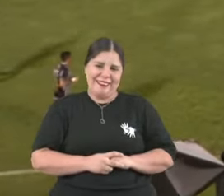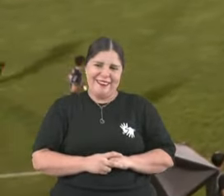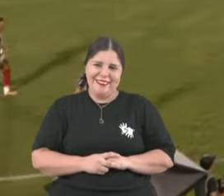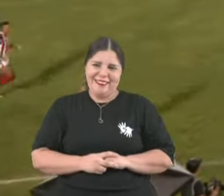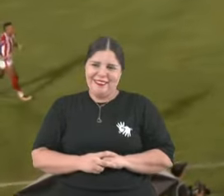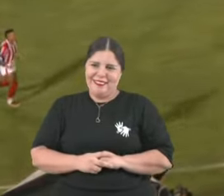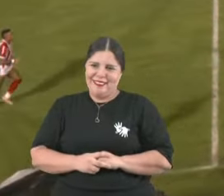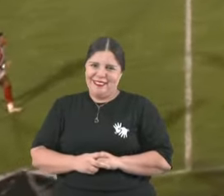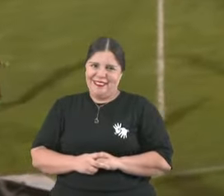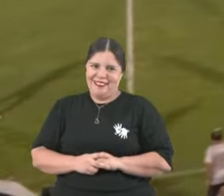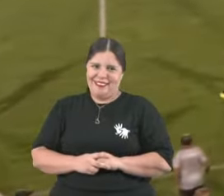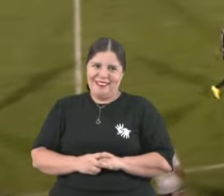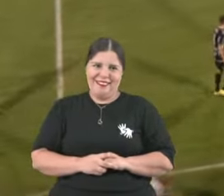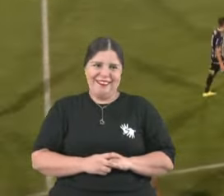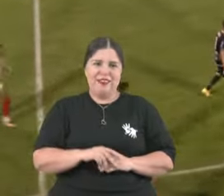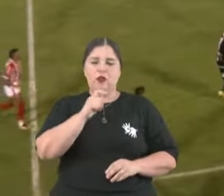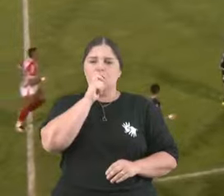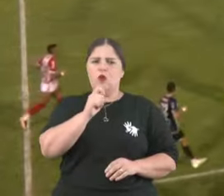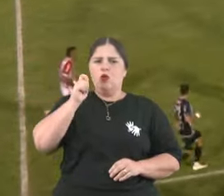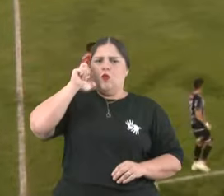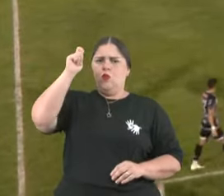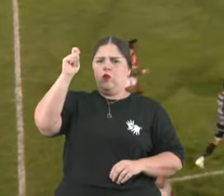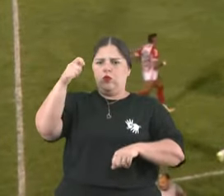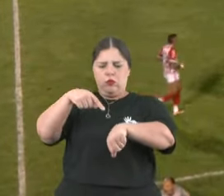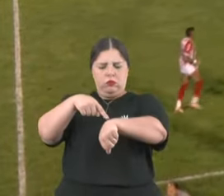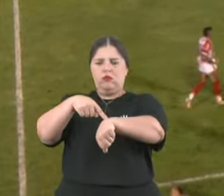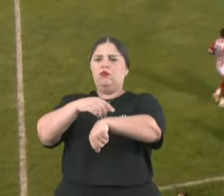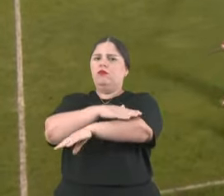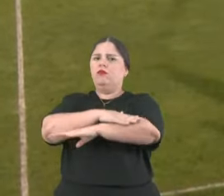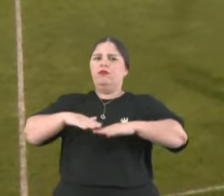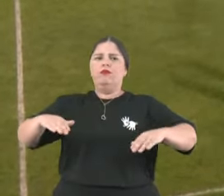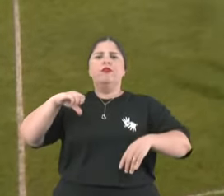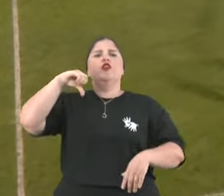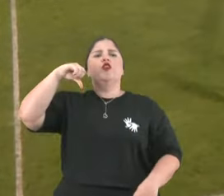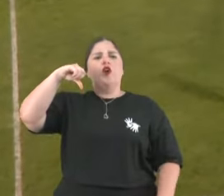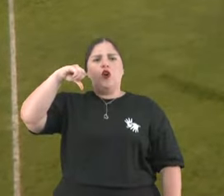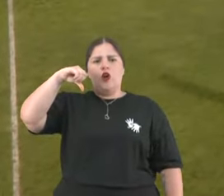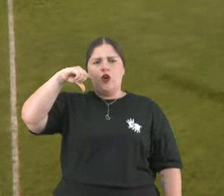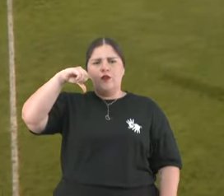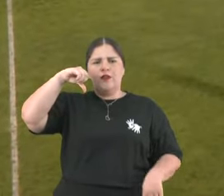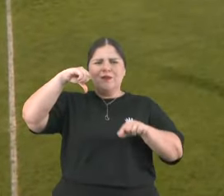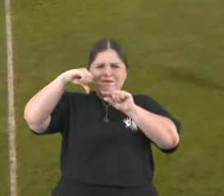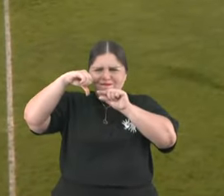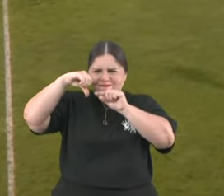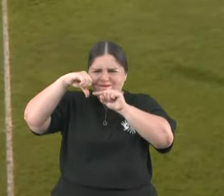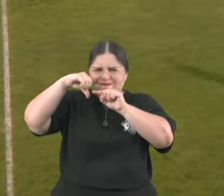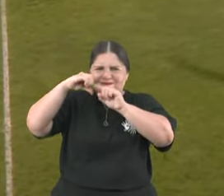O árbitro prometeu o jogo até 49, já são 48.